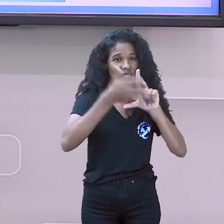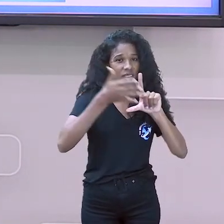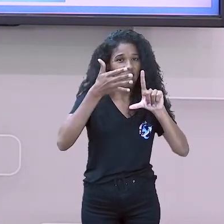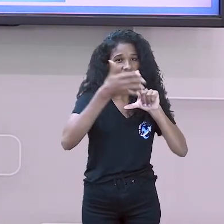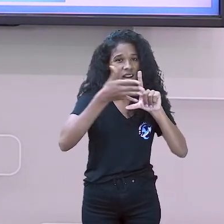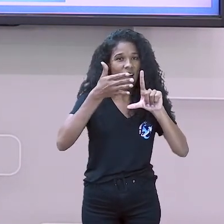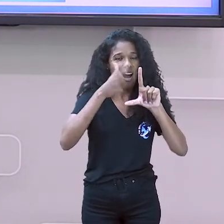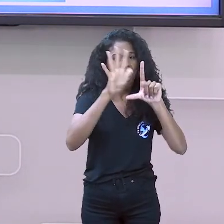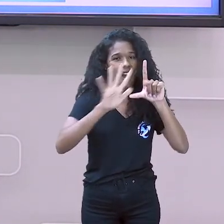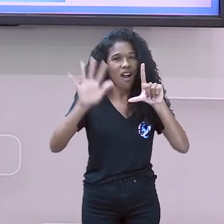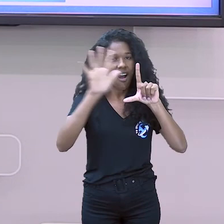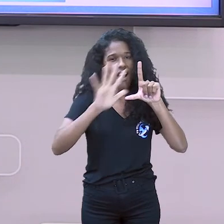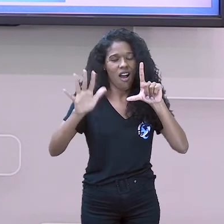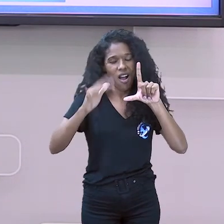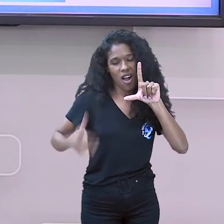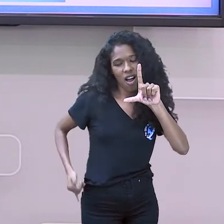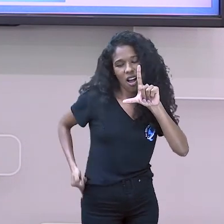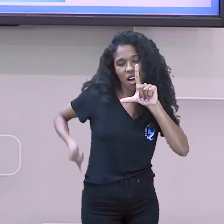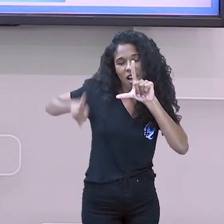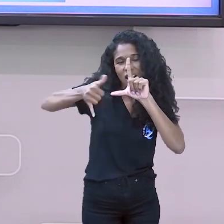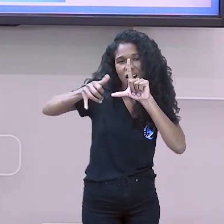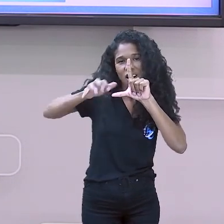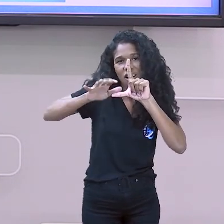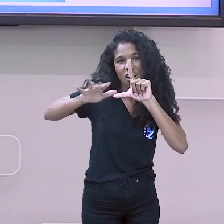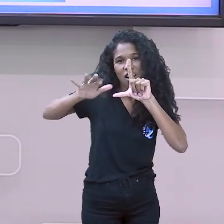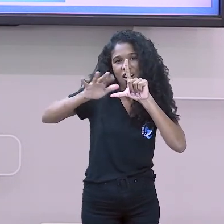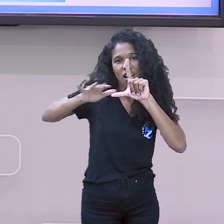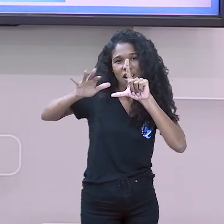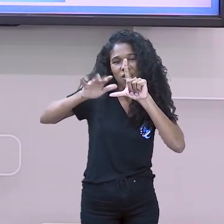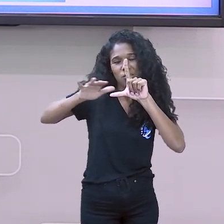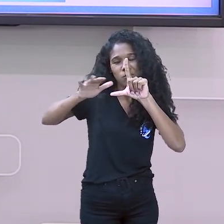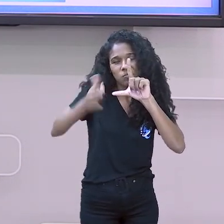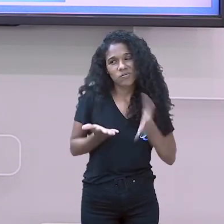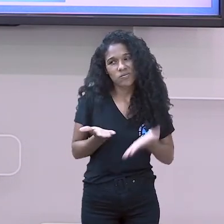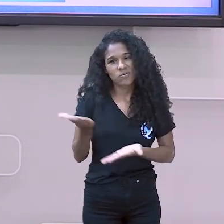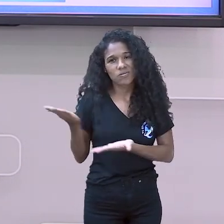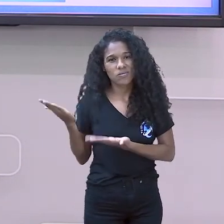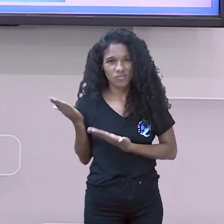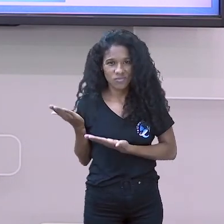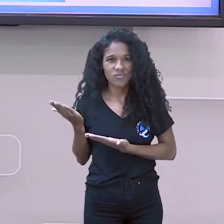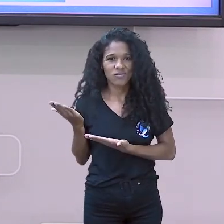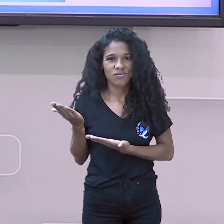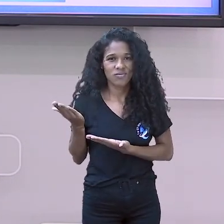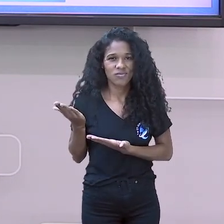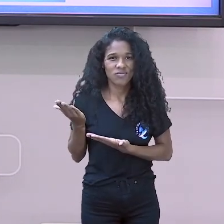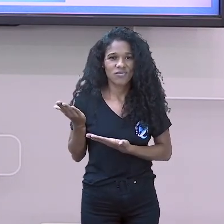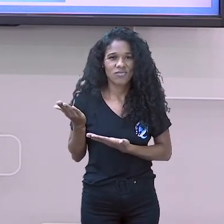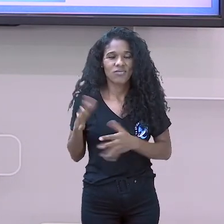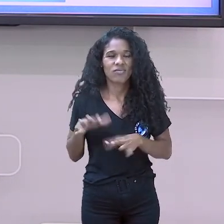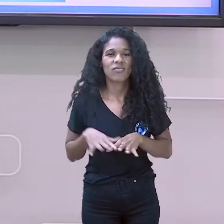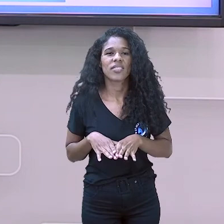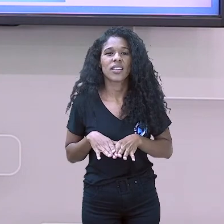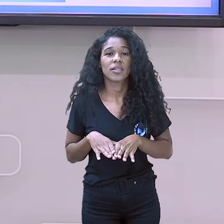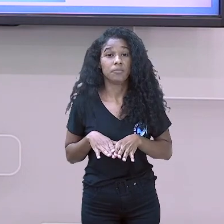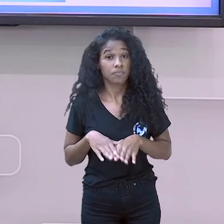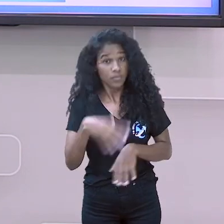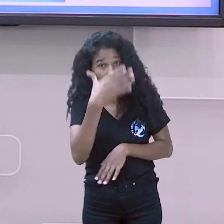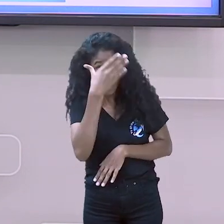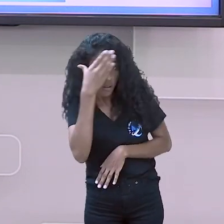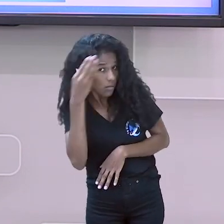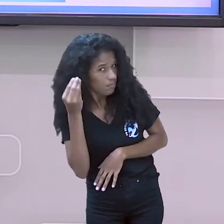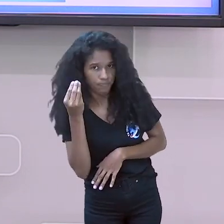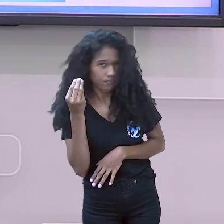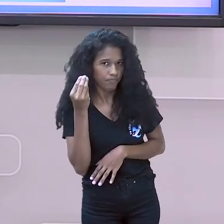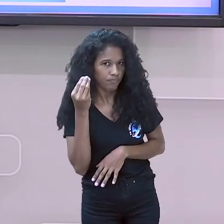smedgv.com/aluno ou aponte a câmera do seu celular para o QR Code aqui no canto da tela. Não se